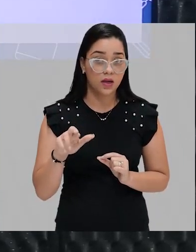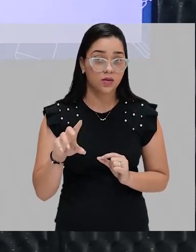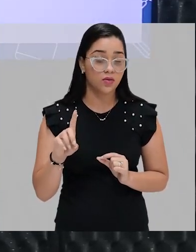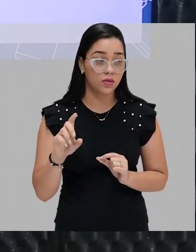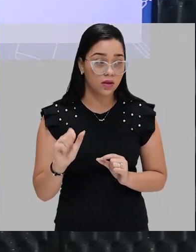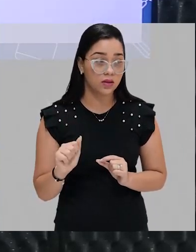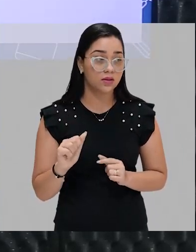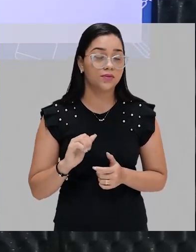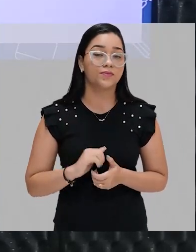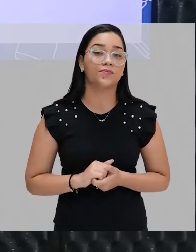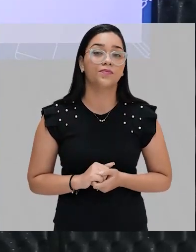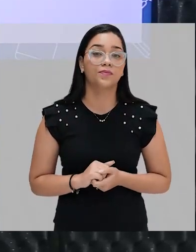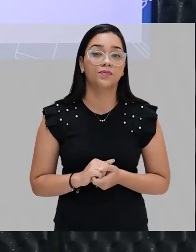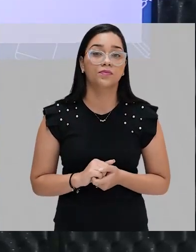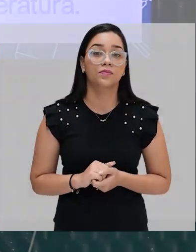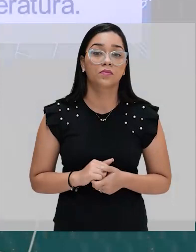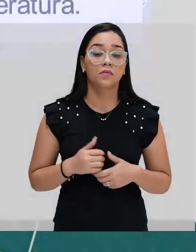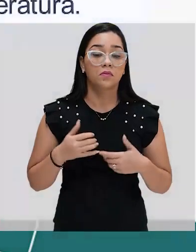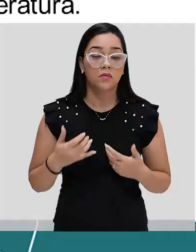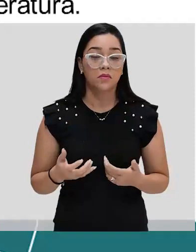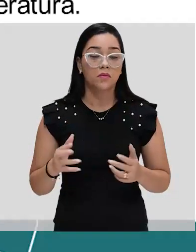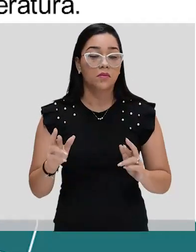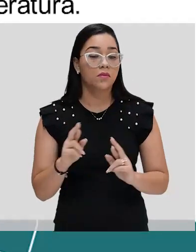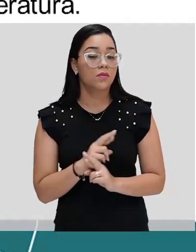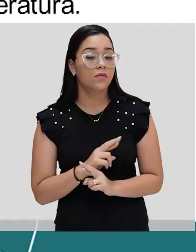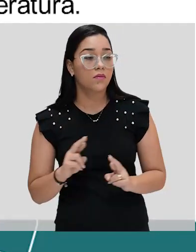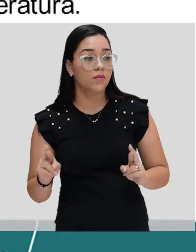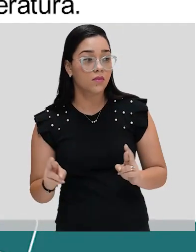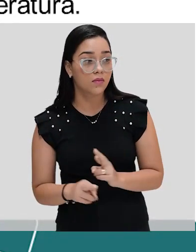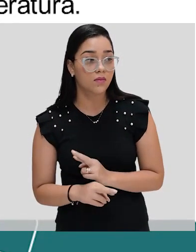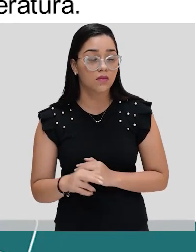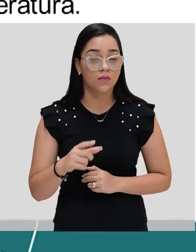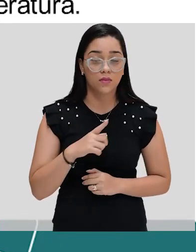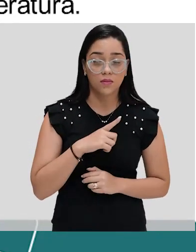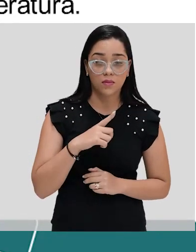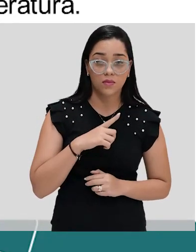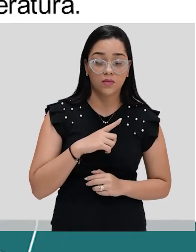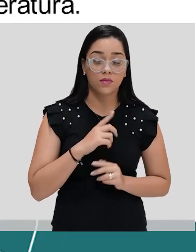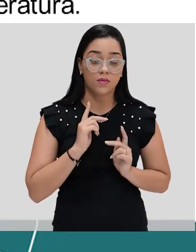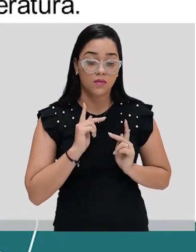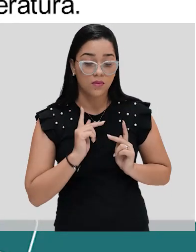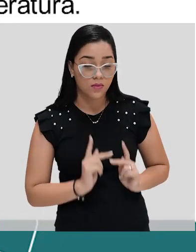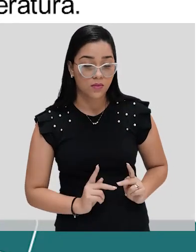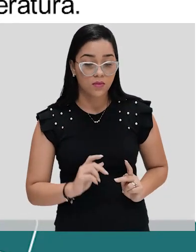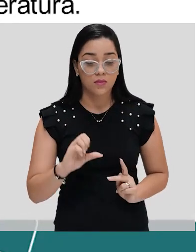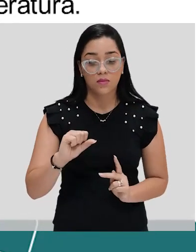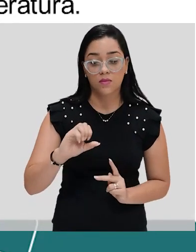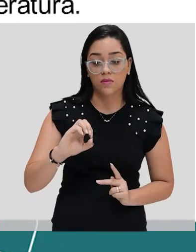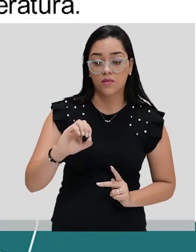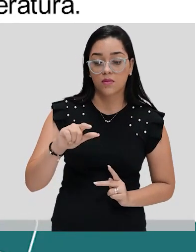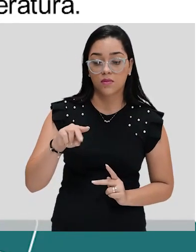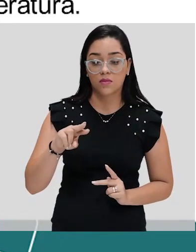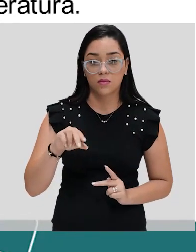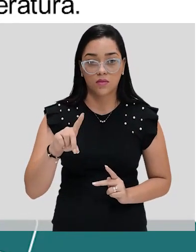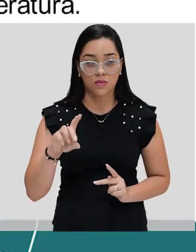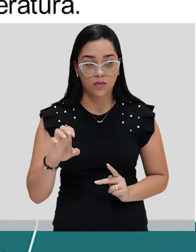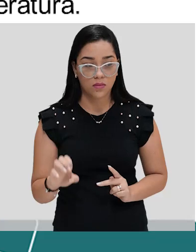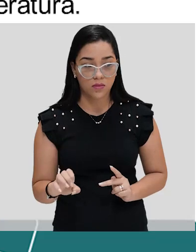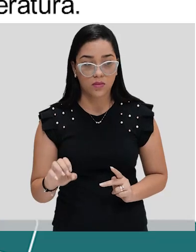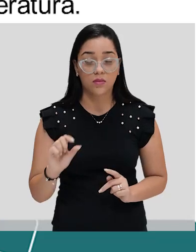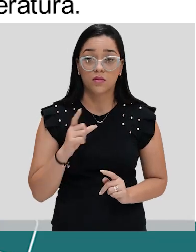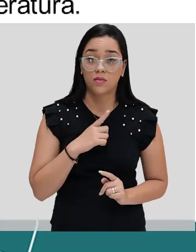supersaturada, certo? E com relação, né, a esse comportamento da solubilidade versus